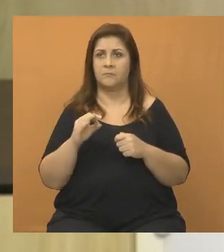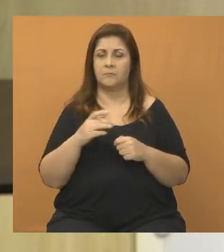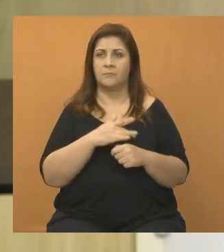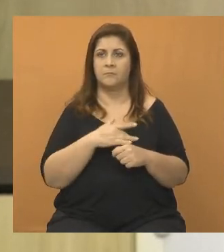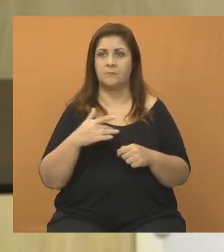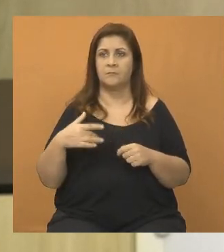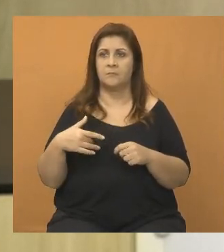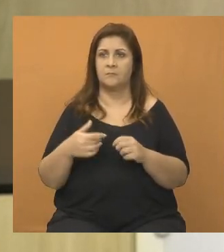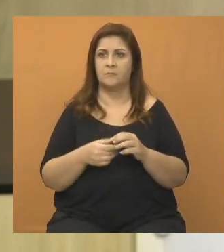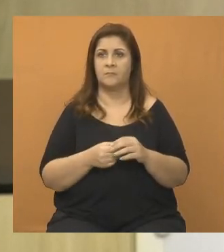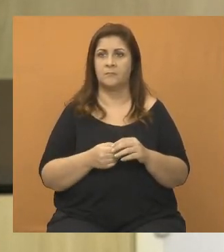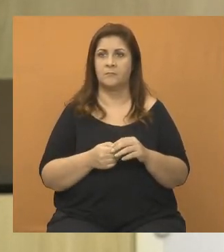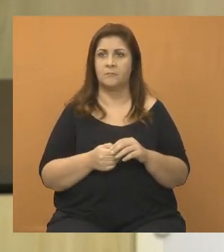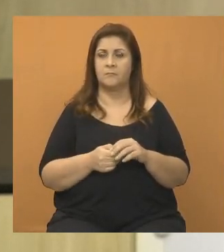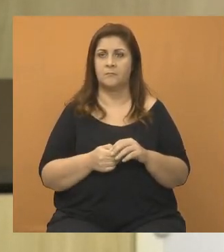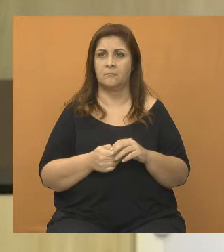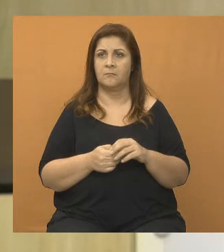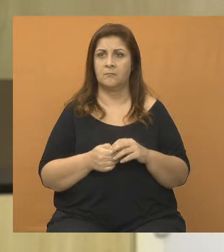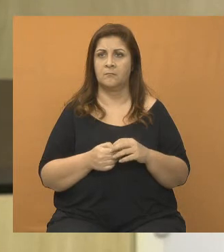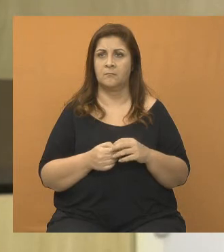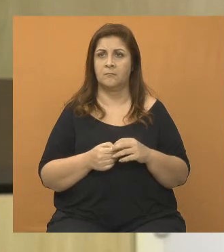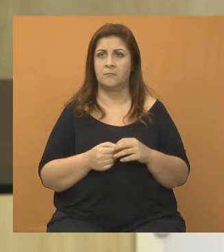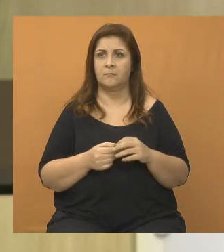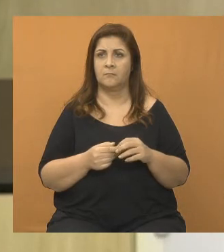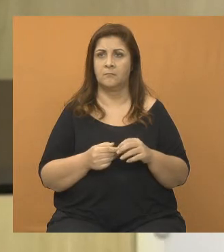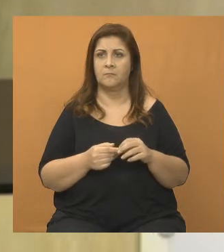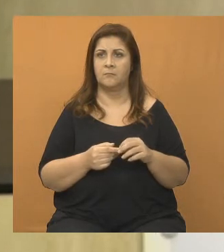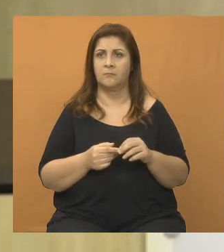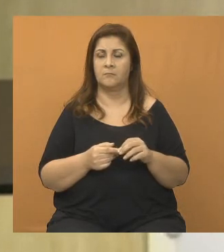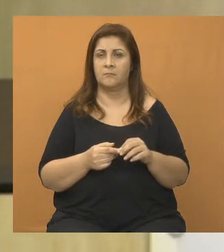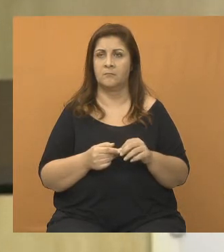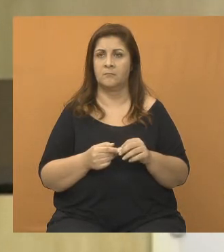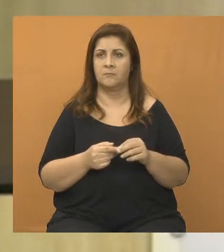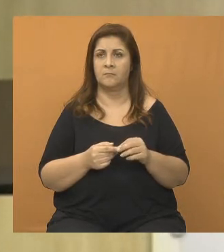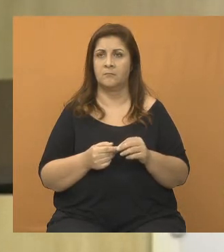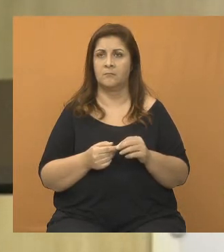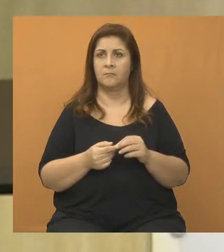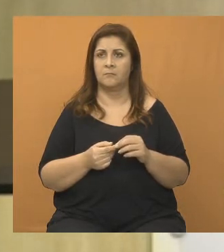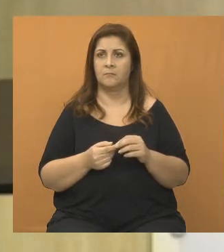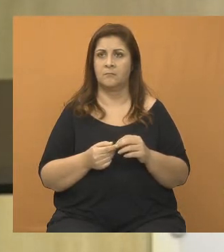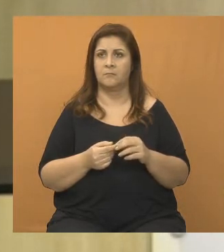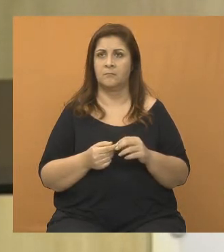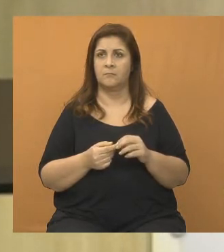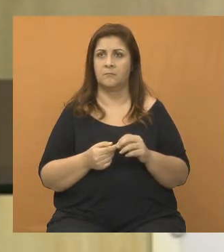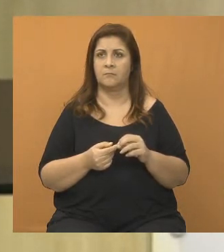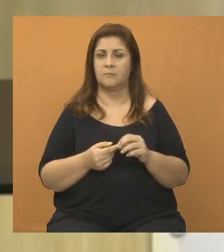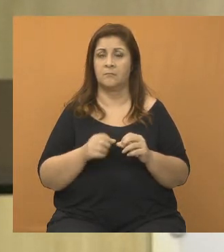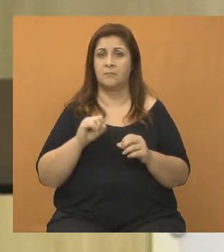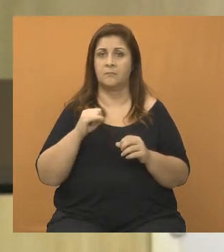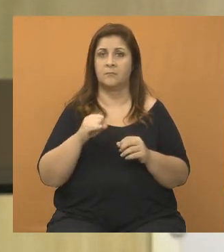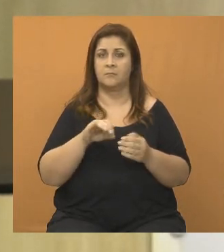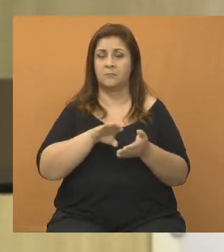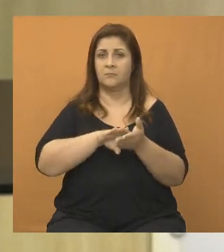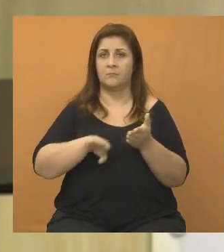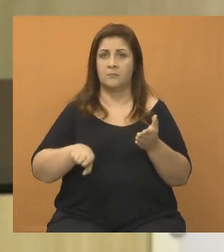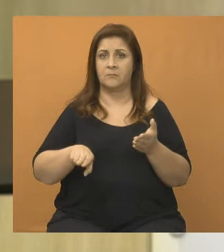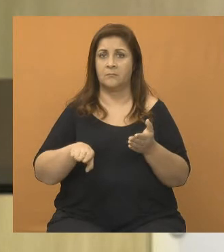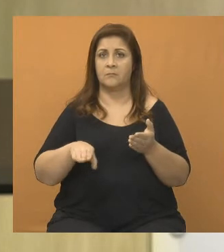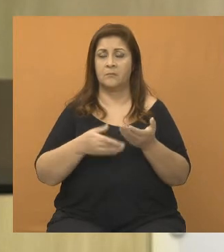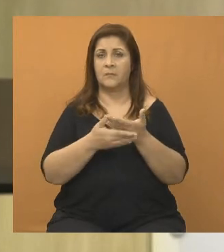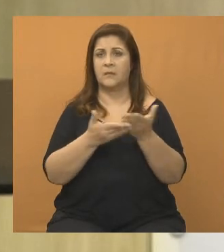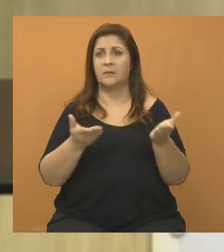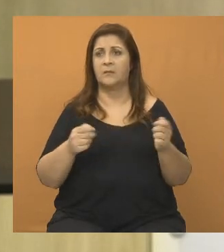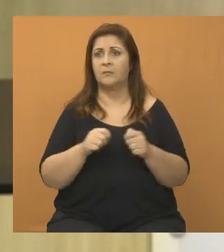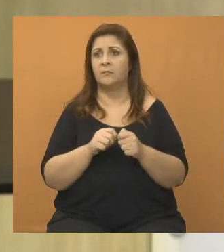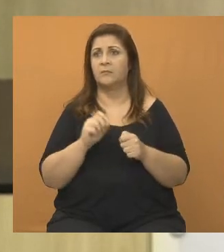queria entender, se tirar essa porcentagem, vocês vão ficar sem orçamento. Então, eu queria entender